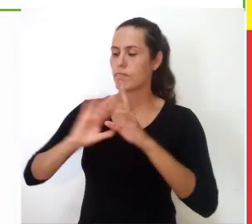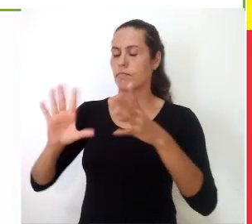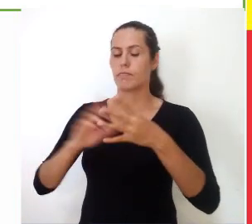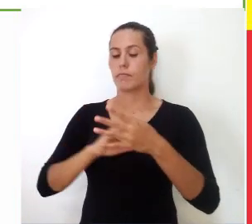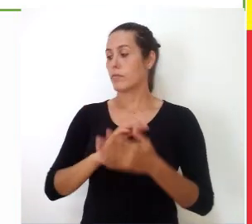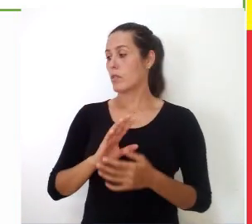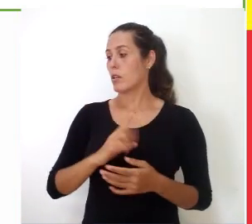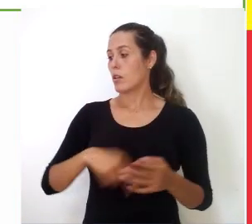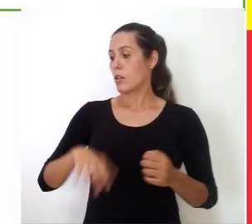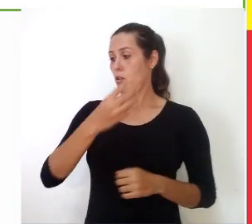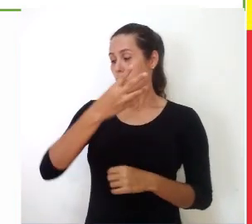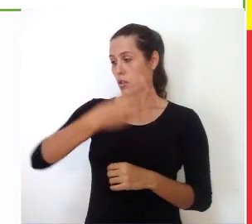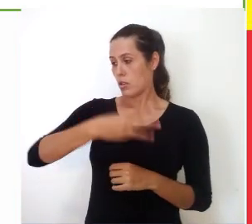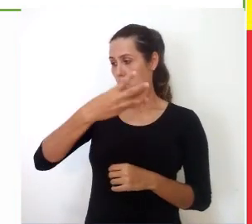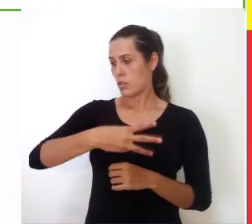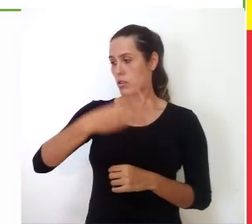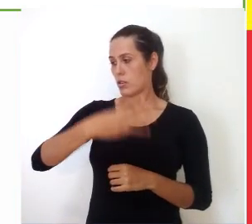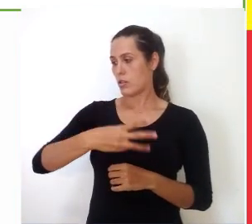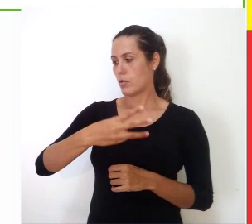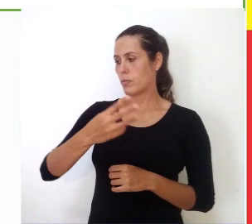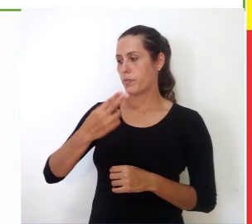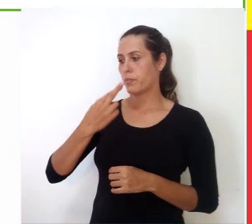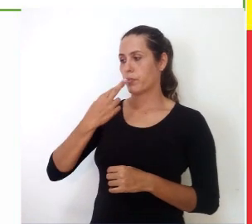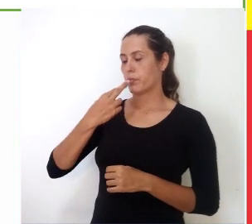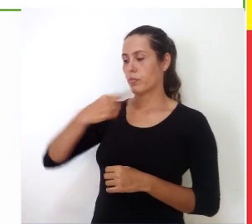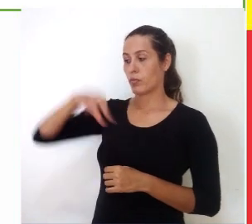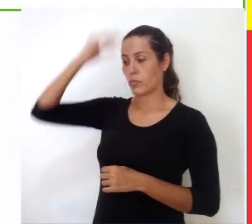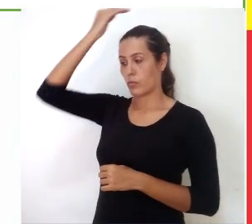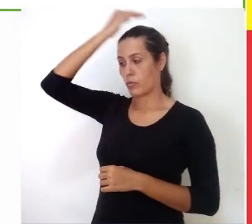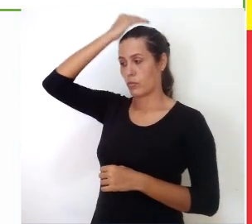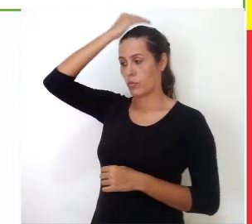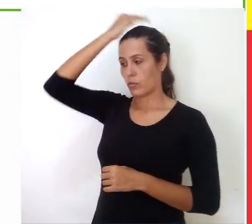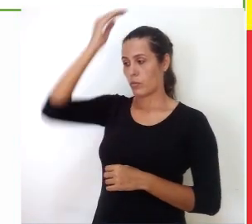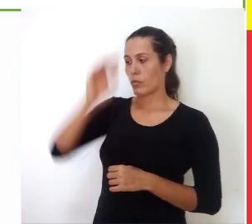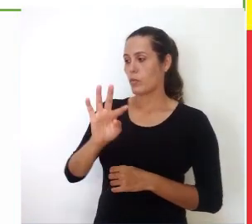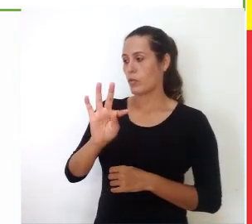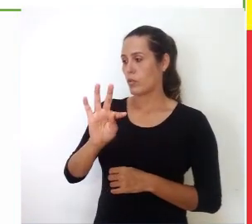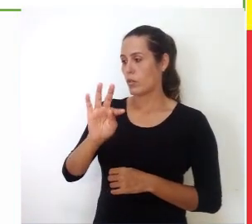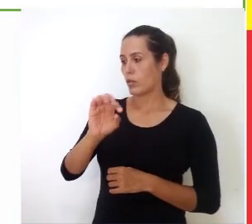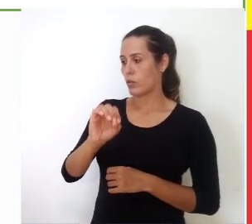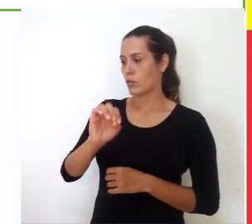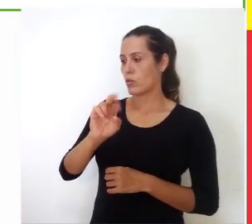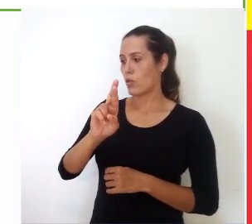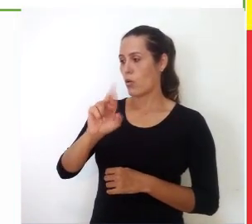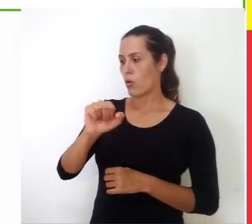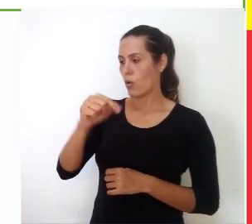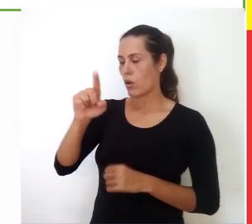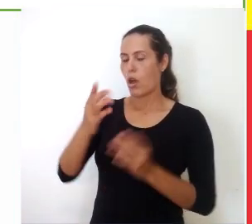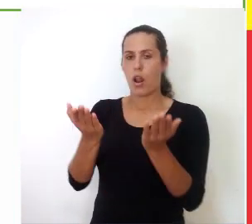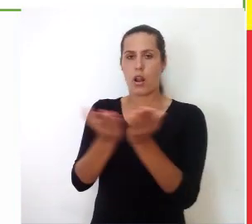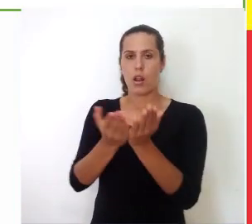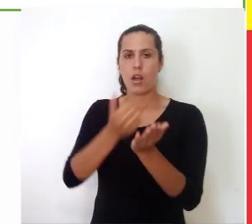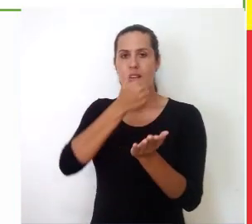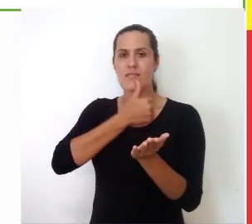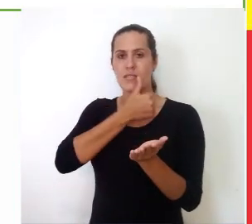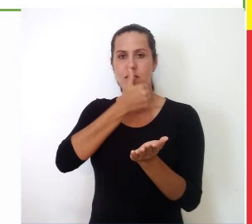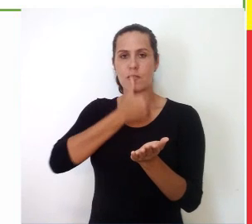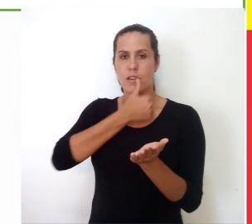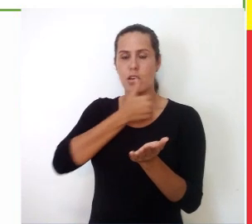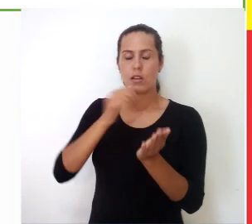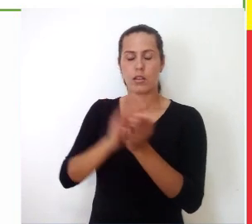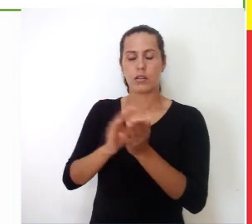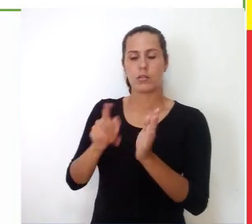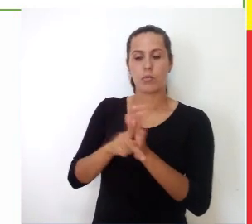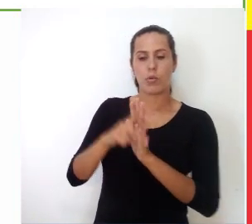Olha o símbolo judaico aí. A Torá, o livro sagrado dos judeus, certo? A Torá segue